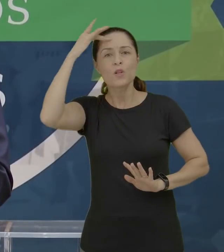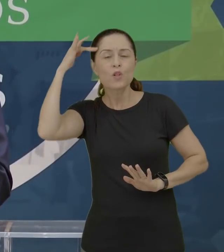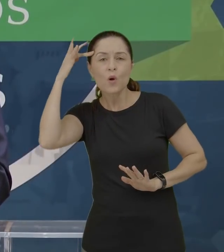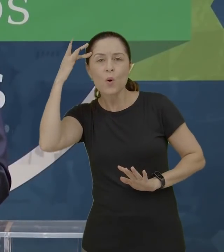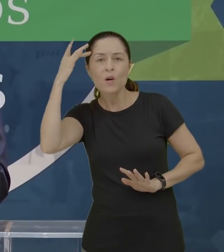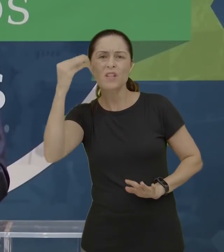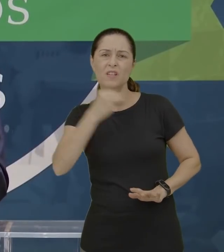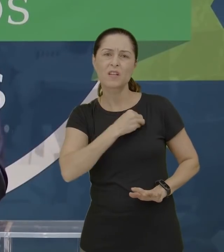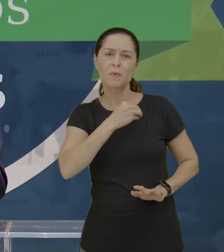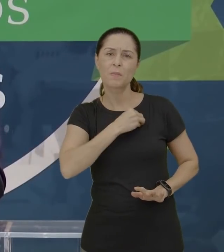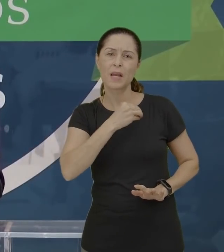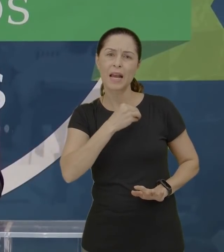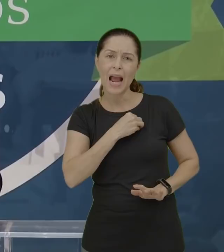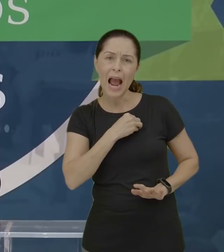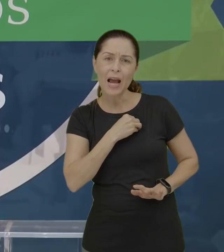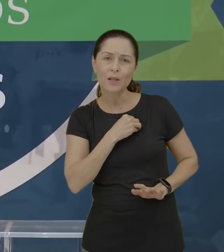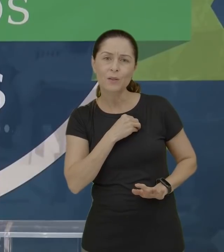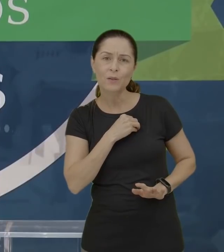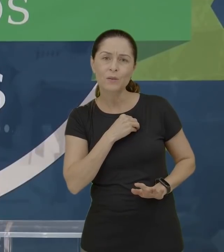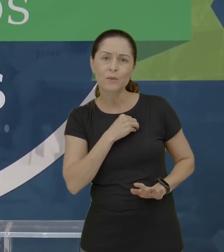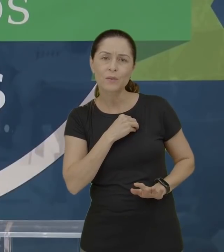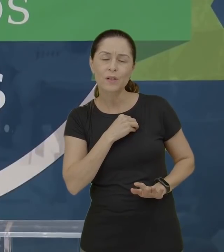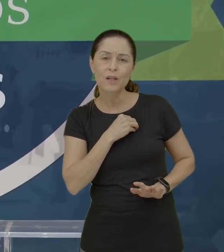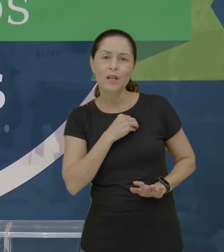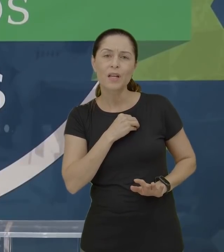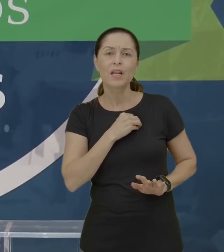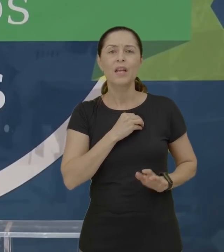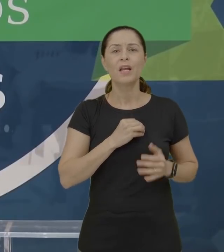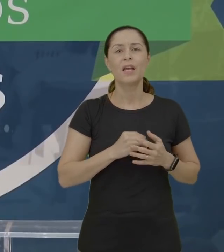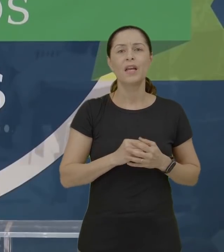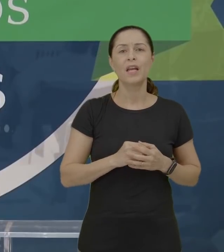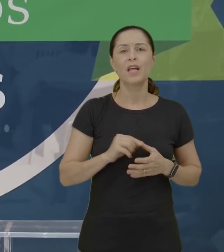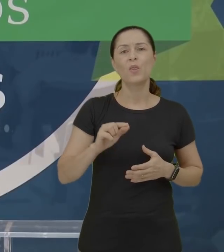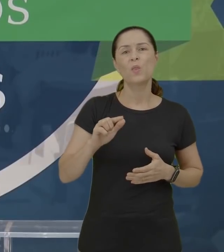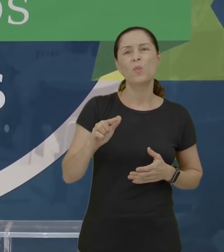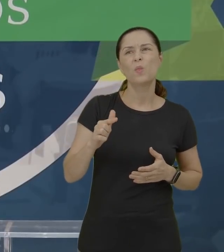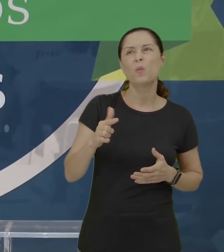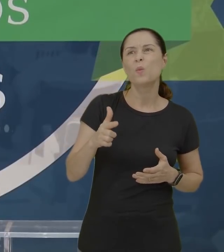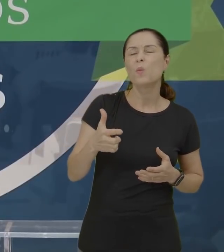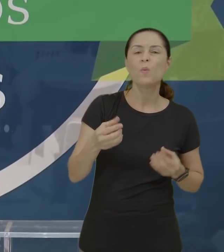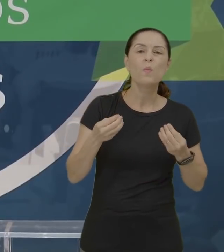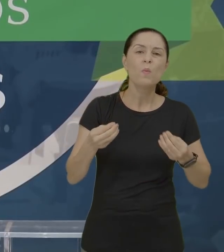caíram, é impossível outra vez renová-los para arrependimento.